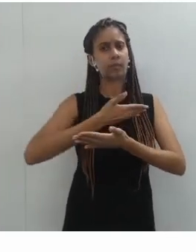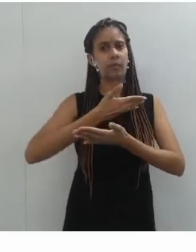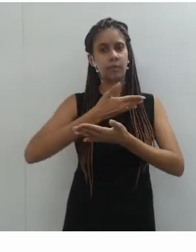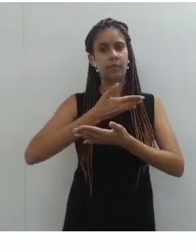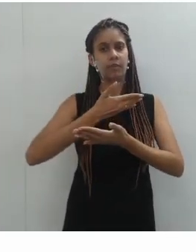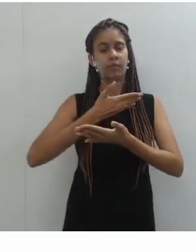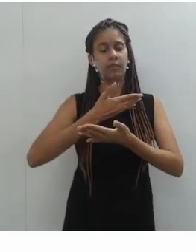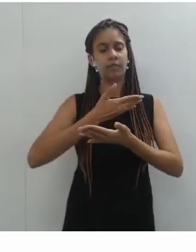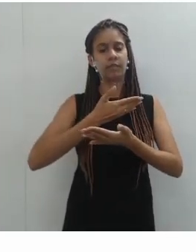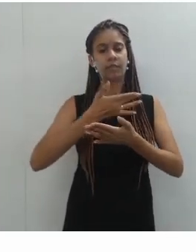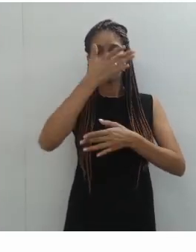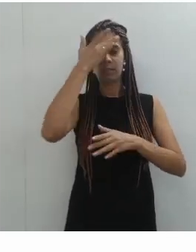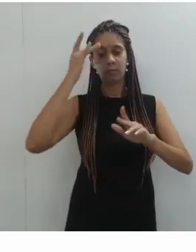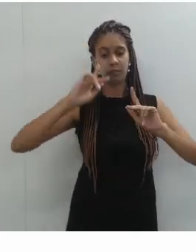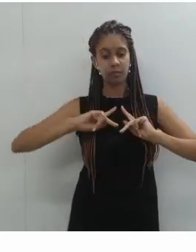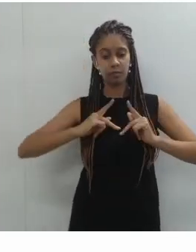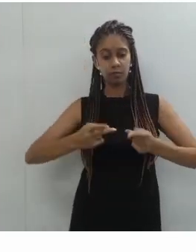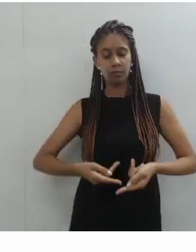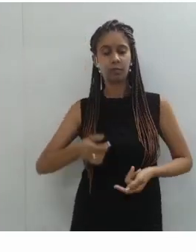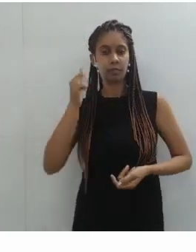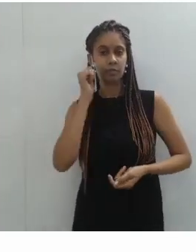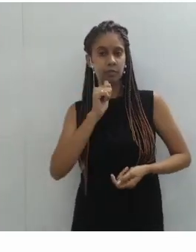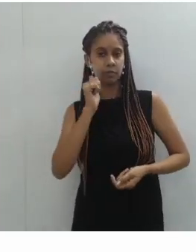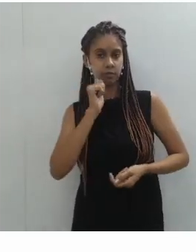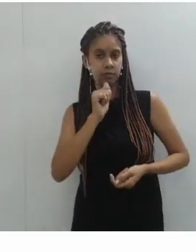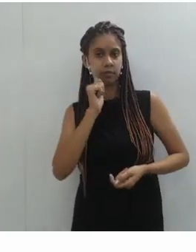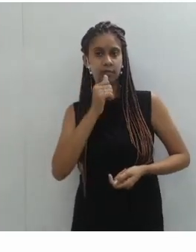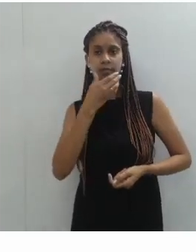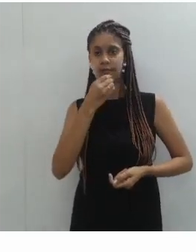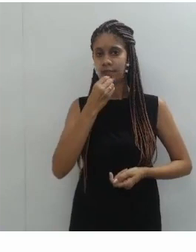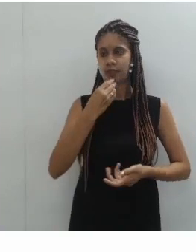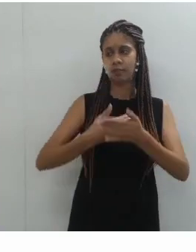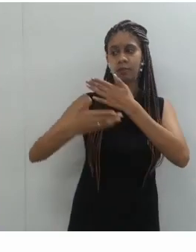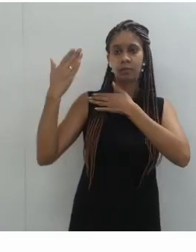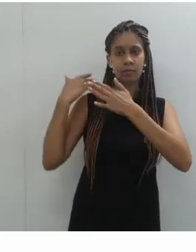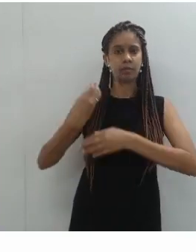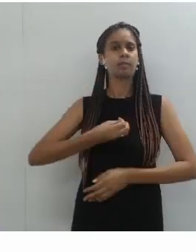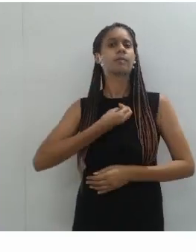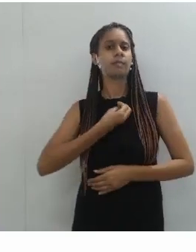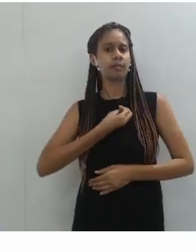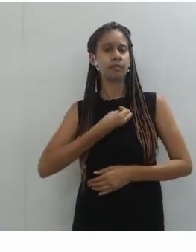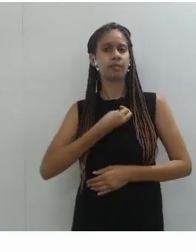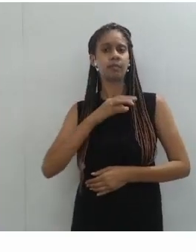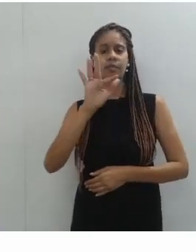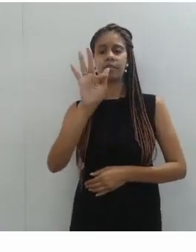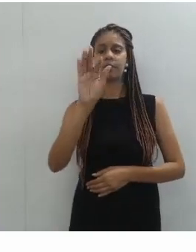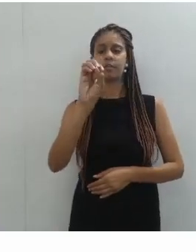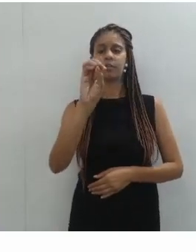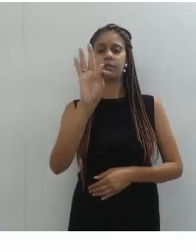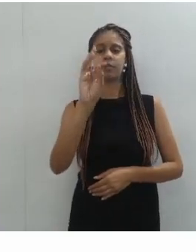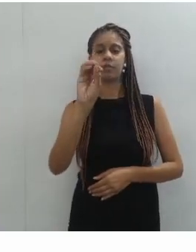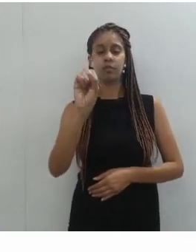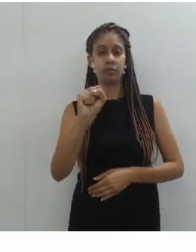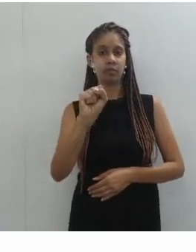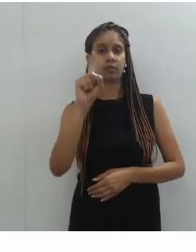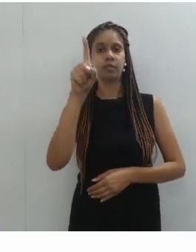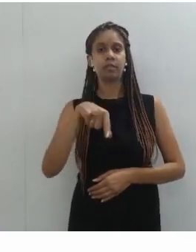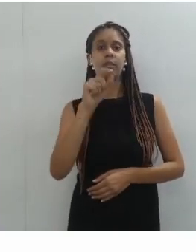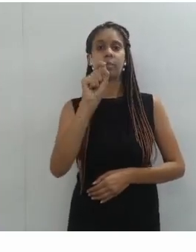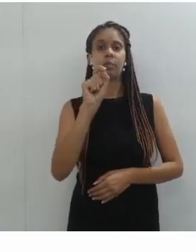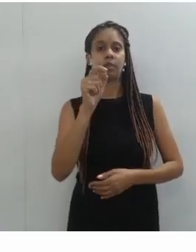marcas da presença dos homens e mulheres que viveram no passado. As fontes históricas, são